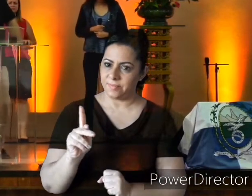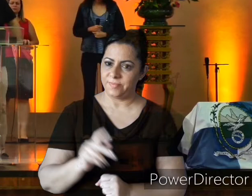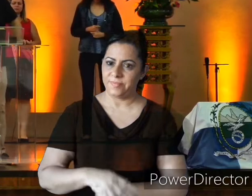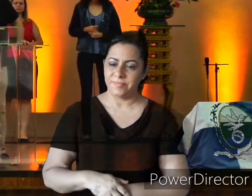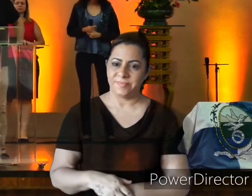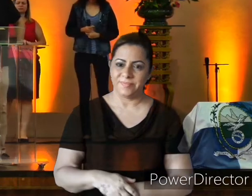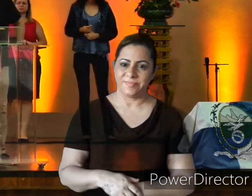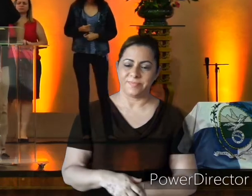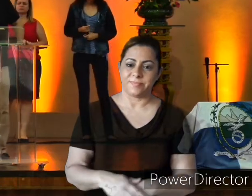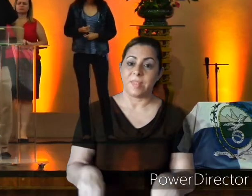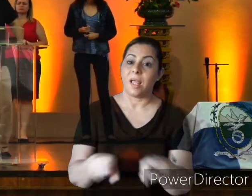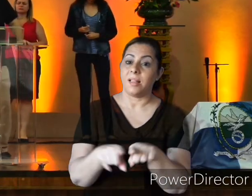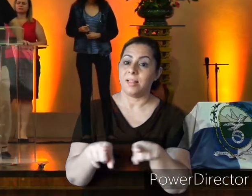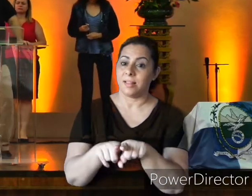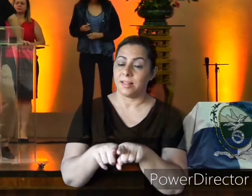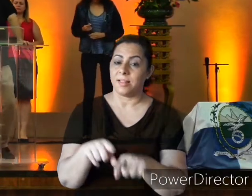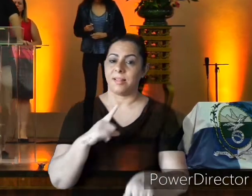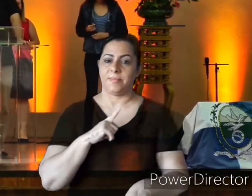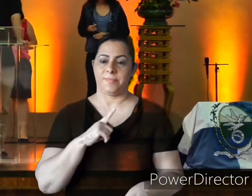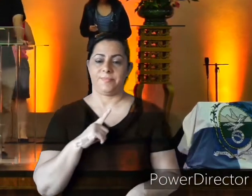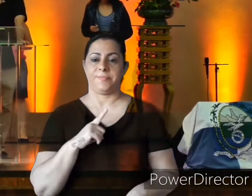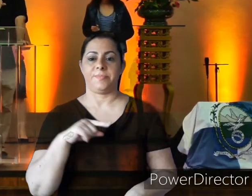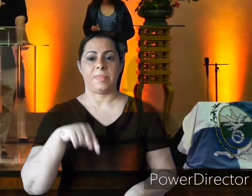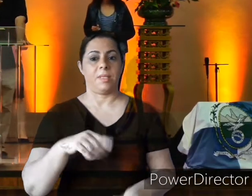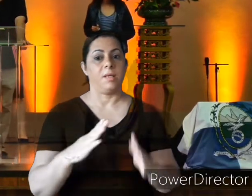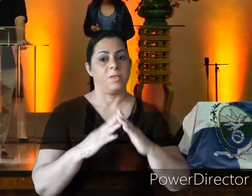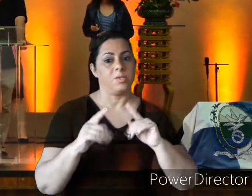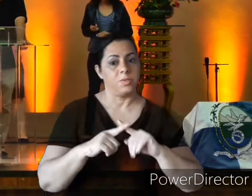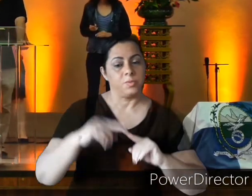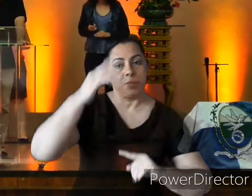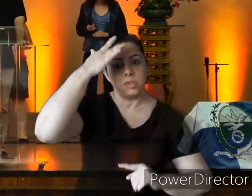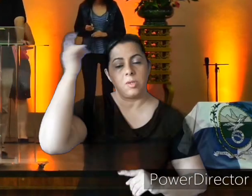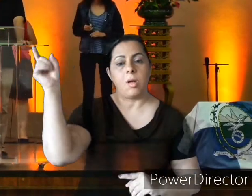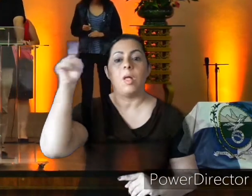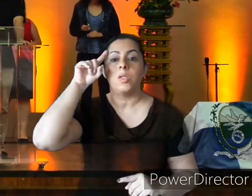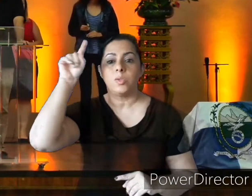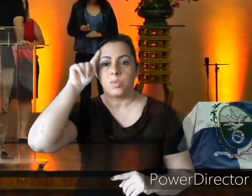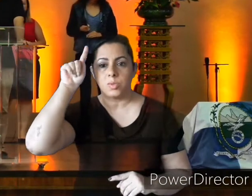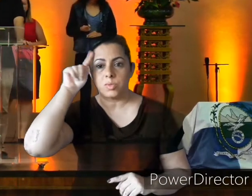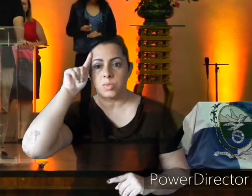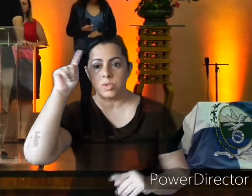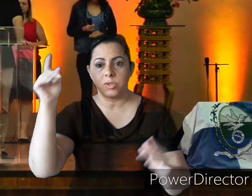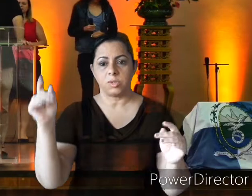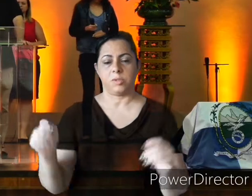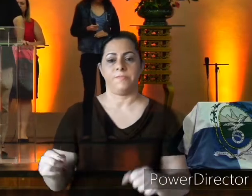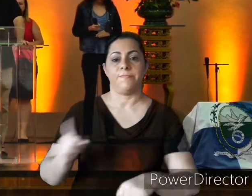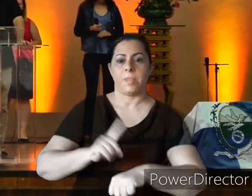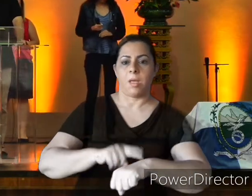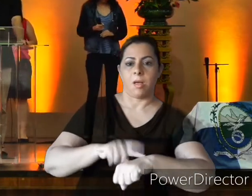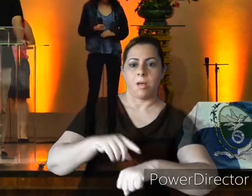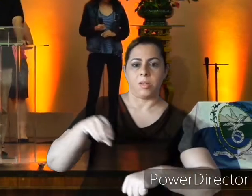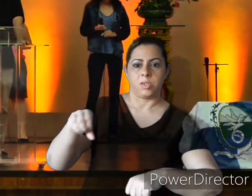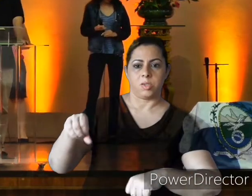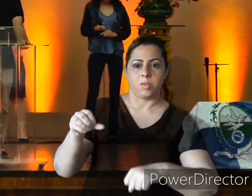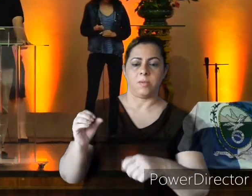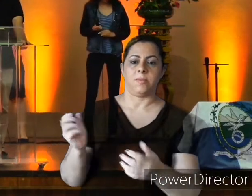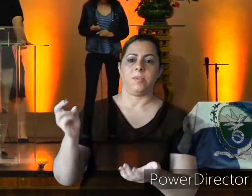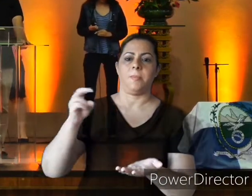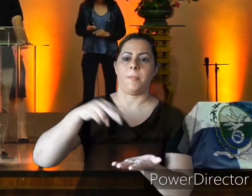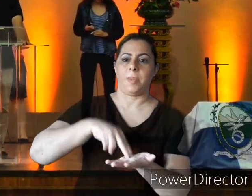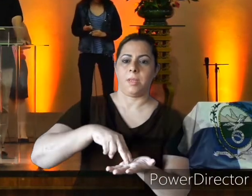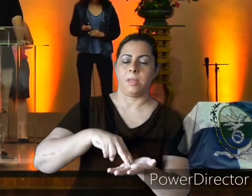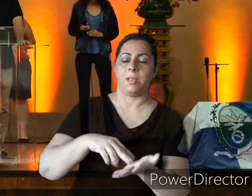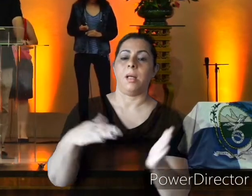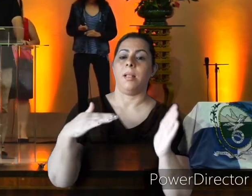irmãs, sem aglomeração, é lógico, atendendo o telefone para dar uma palavra